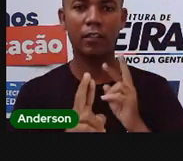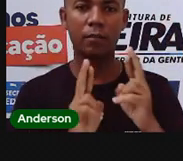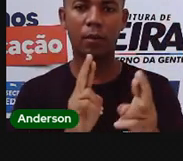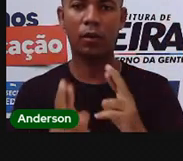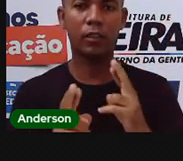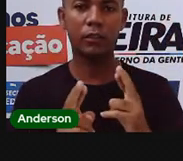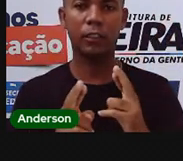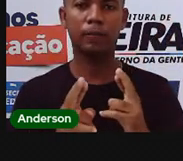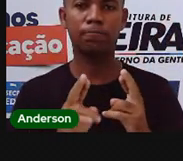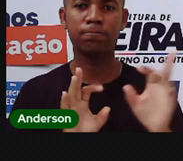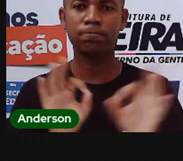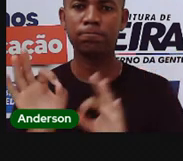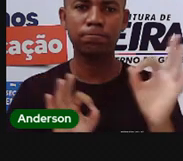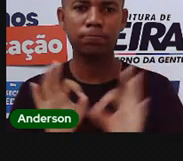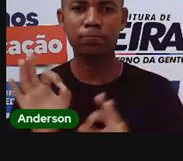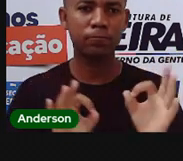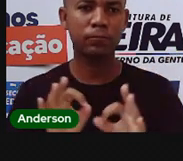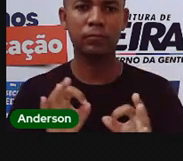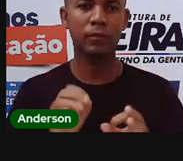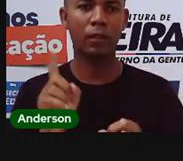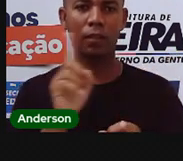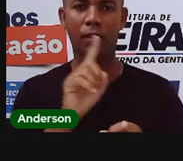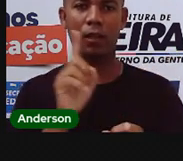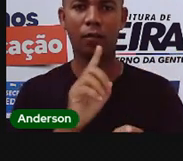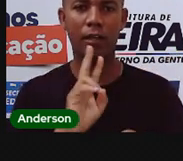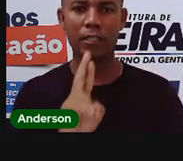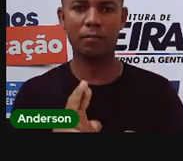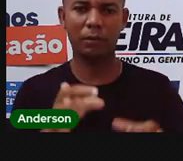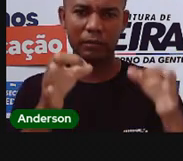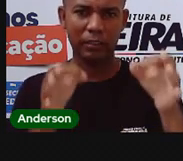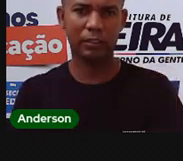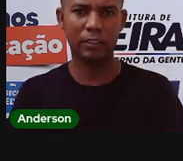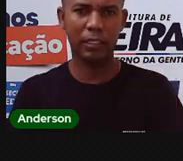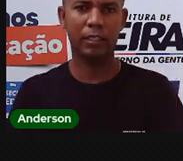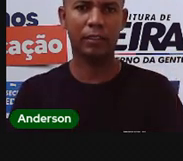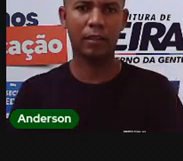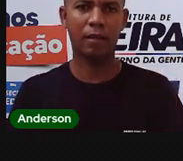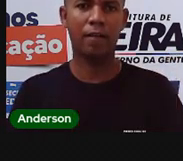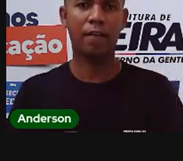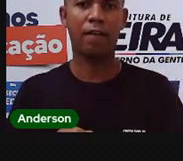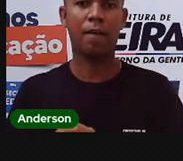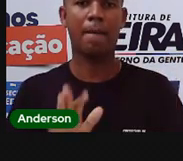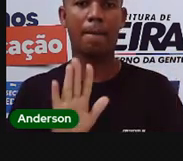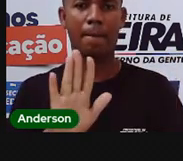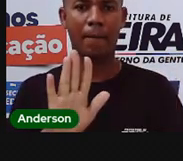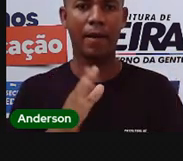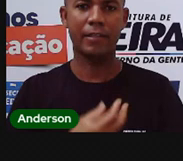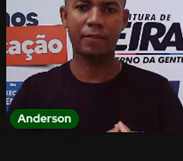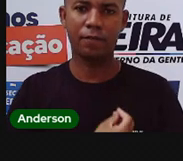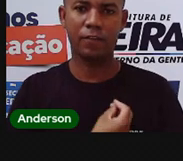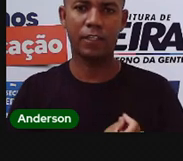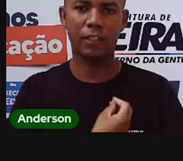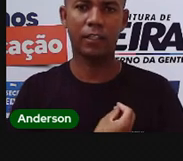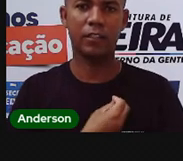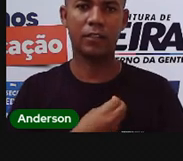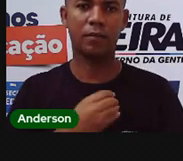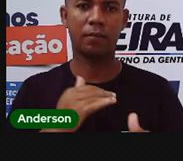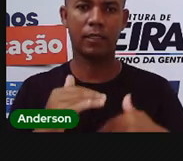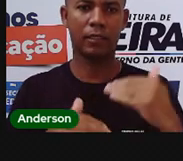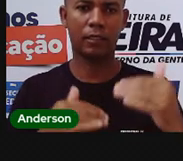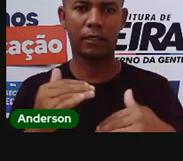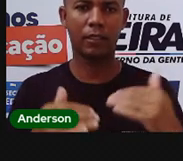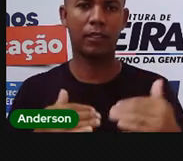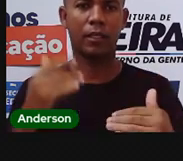nos mobilizam não são as respostas prontas, vindo de outras mentes. São as que conseguimos com o